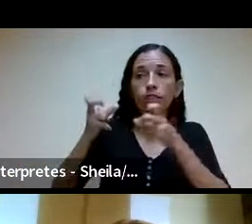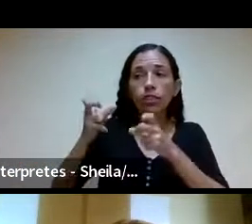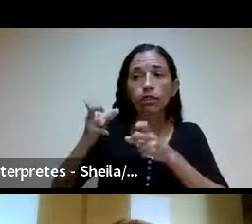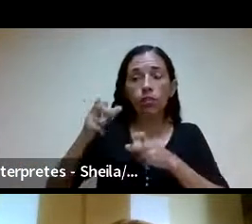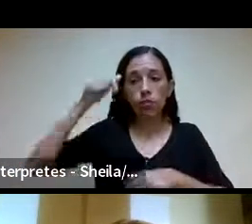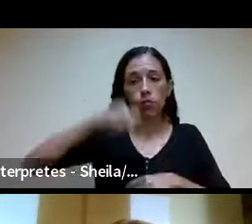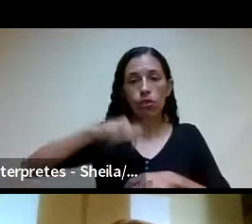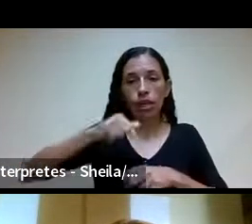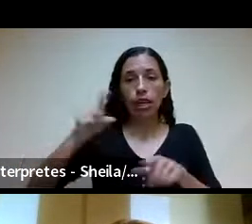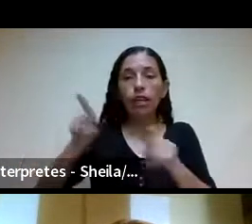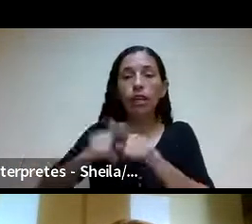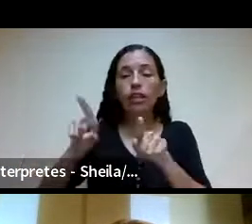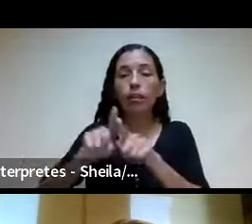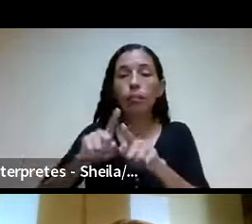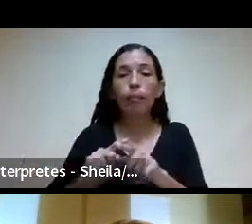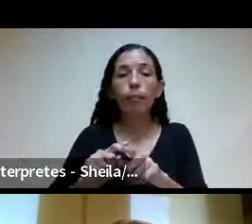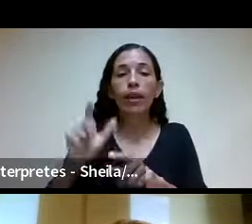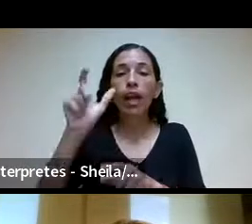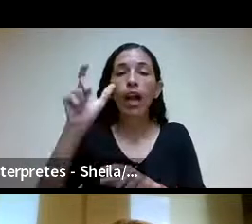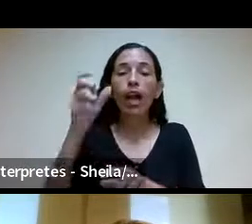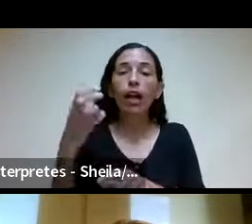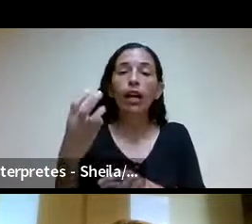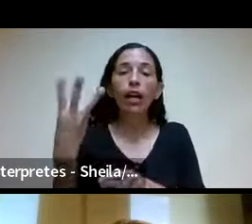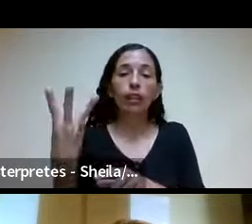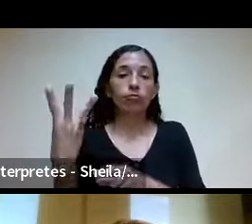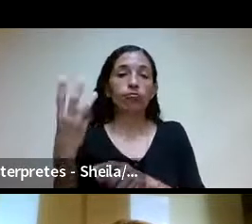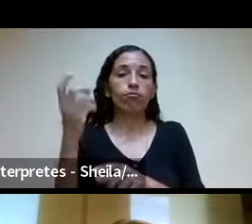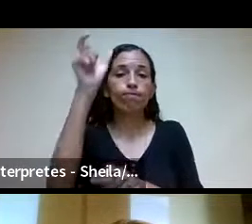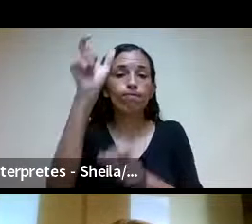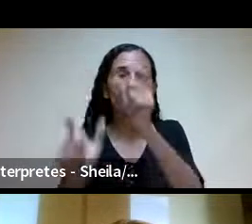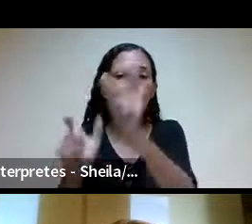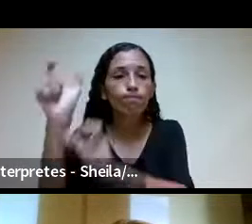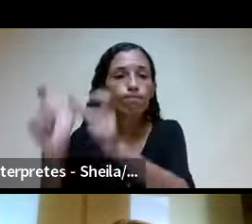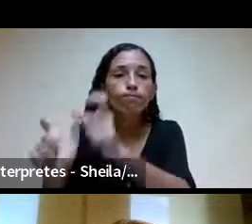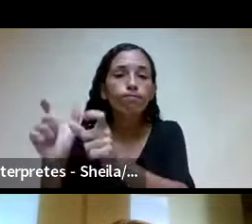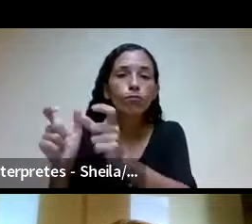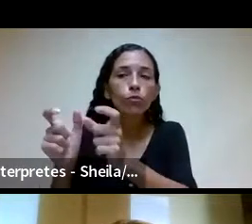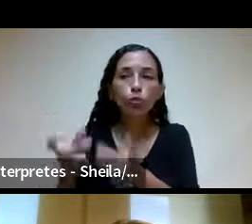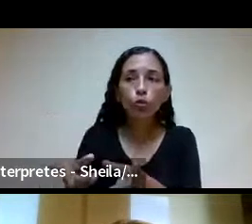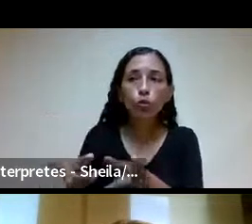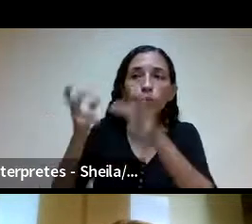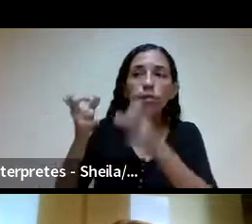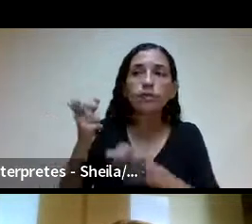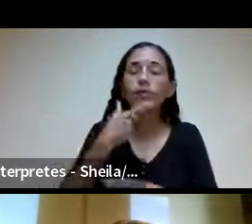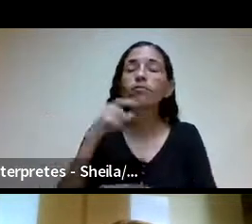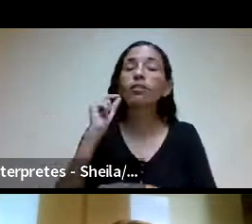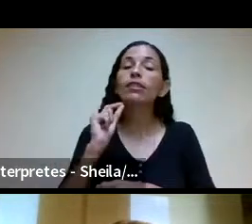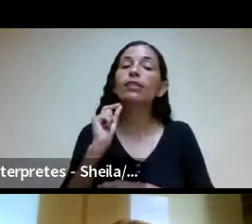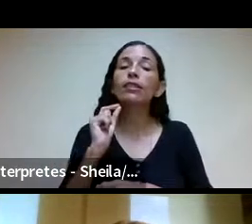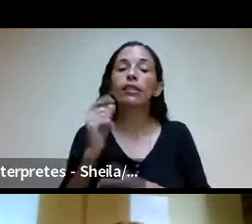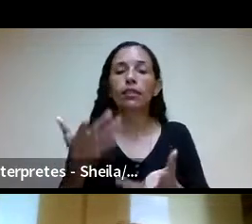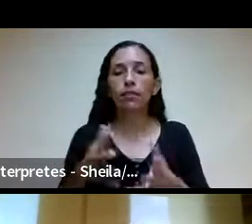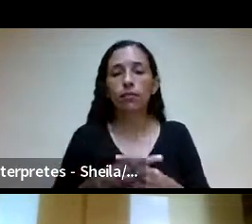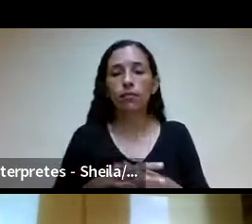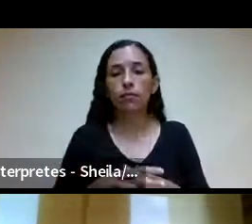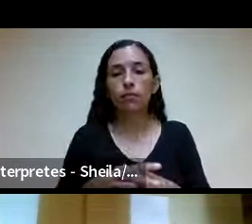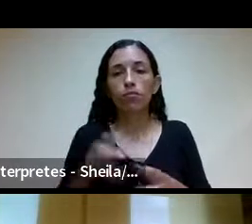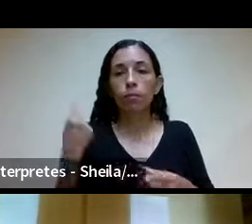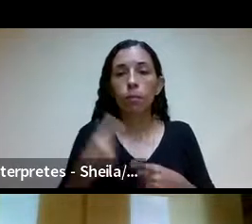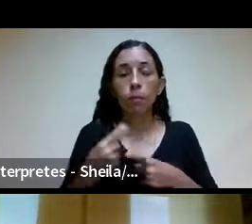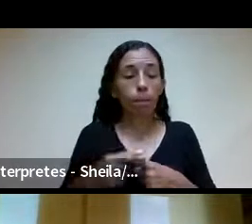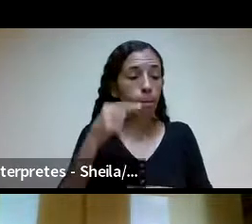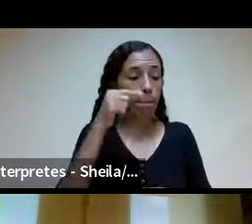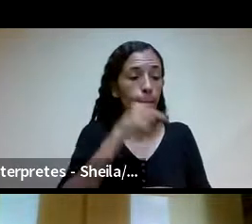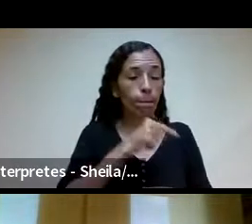Esse fato é incontroverso, porque a defesa, né, os recorridos, os representados, eles